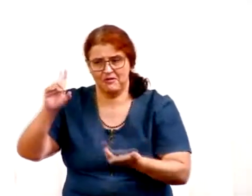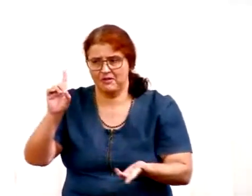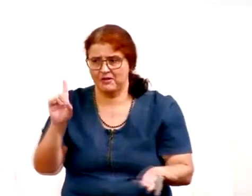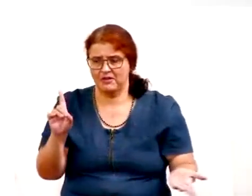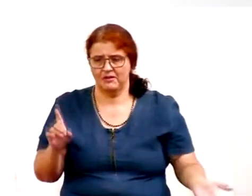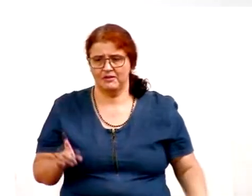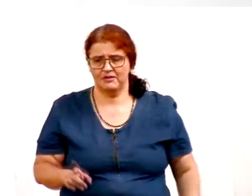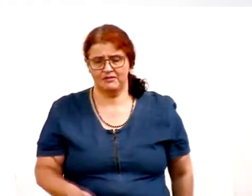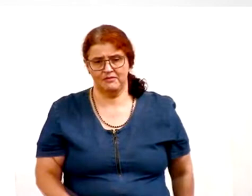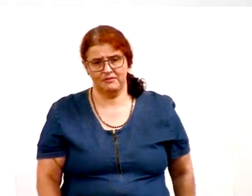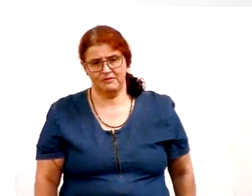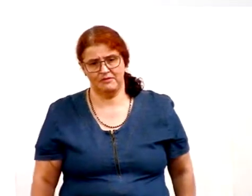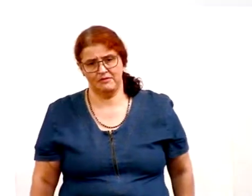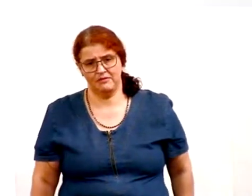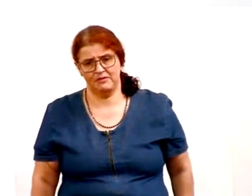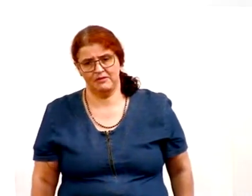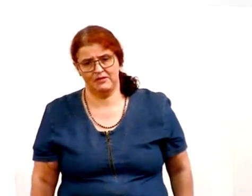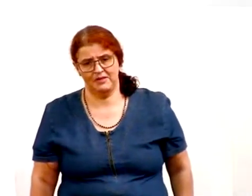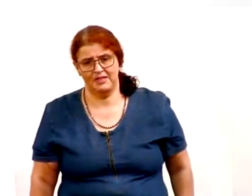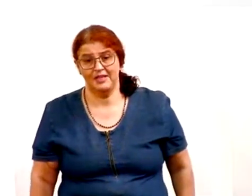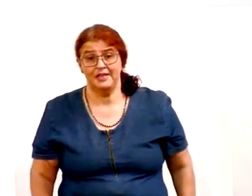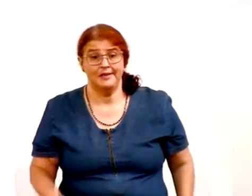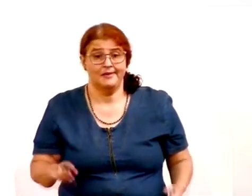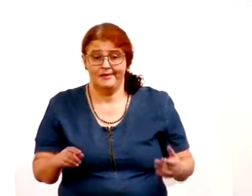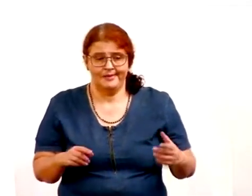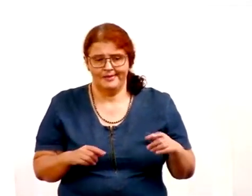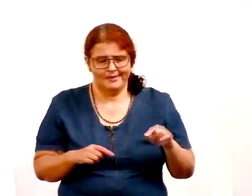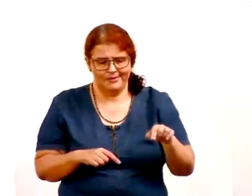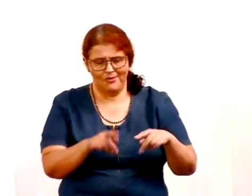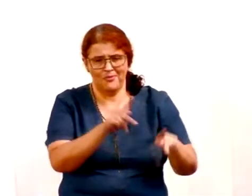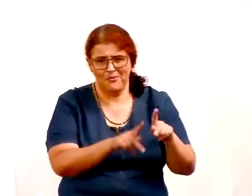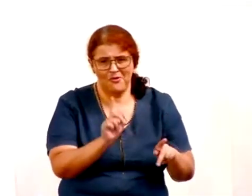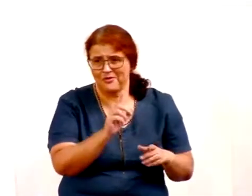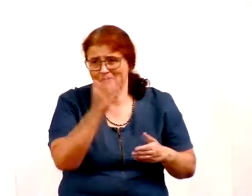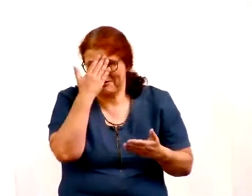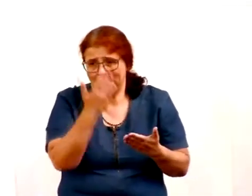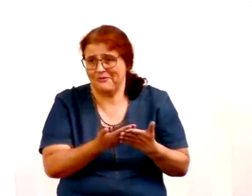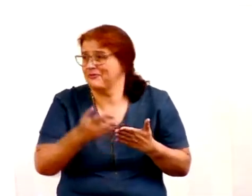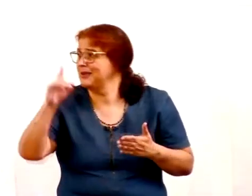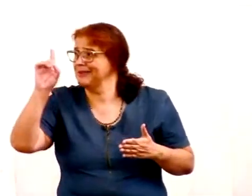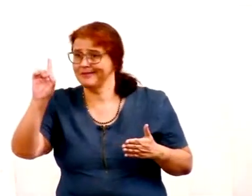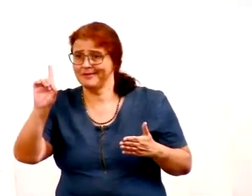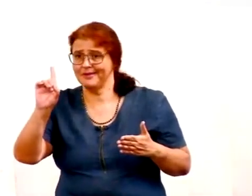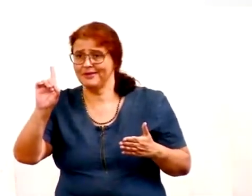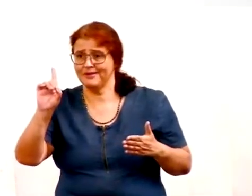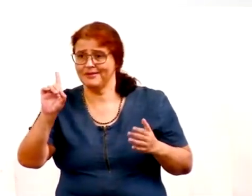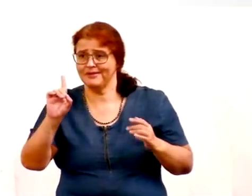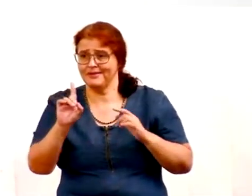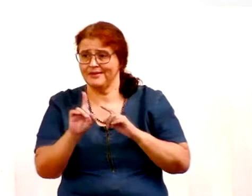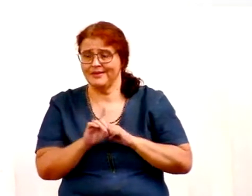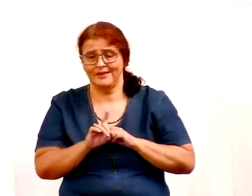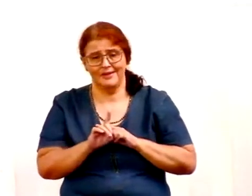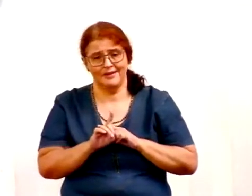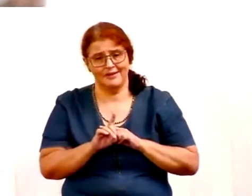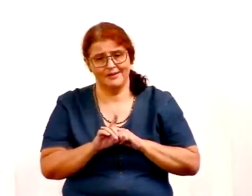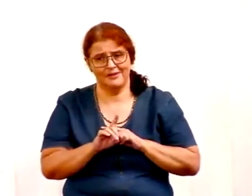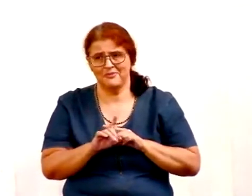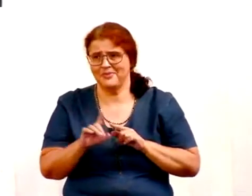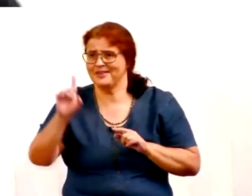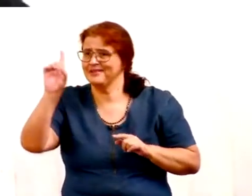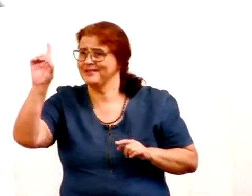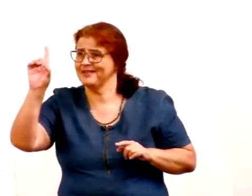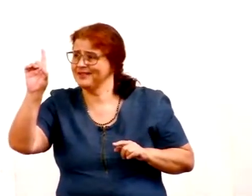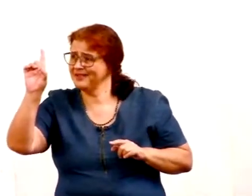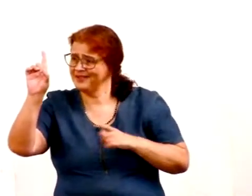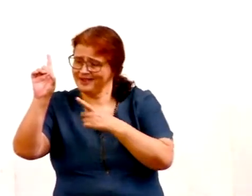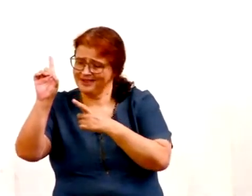Ao invés de confiarem em Deus e se satisfazerem no Senhor, eles começaram a sentir falta do Egito